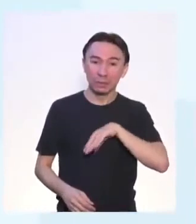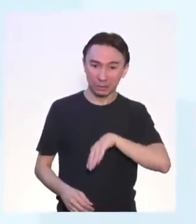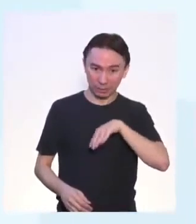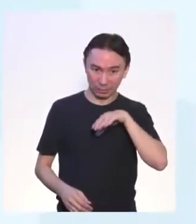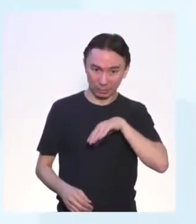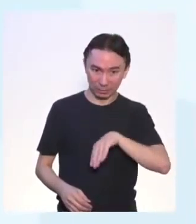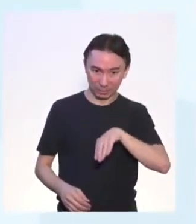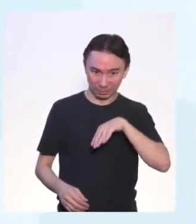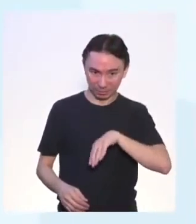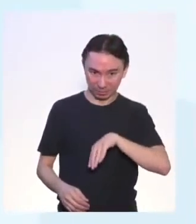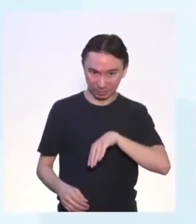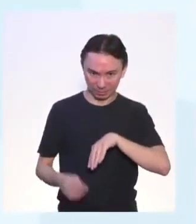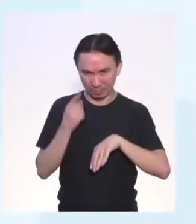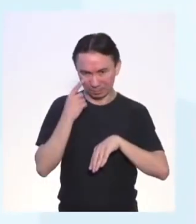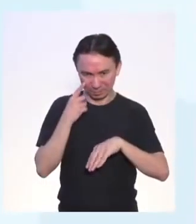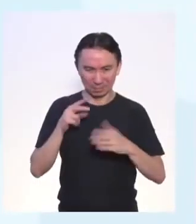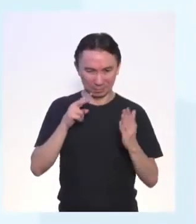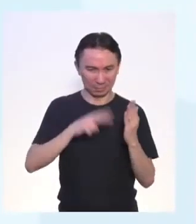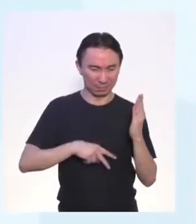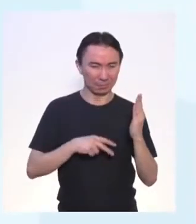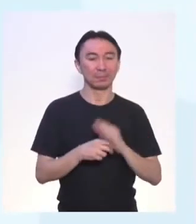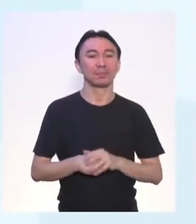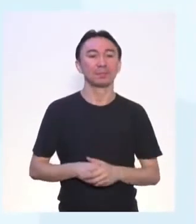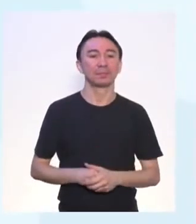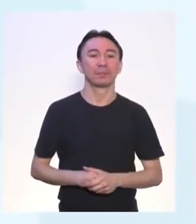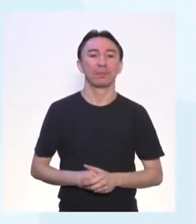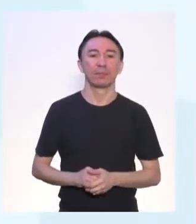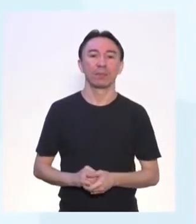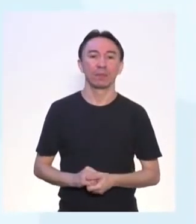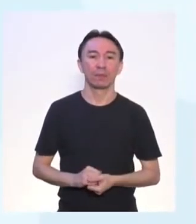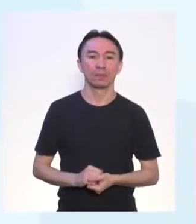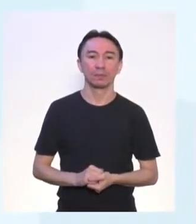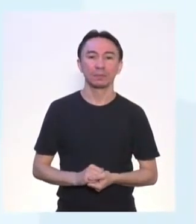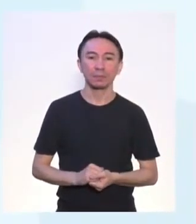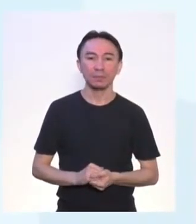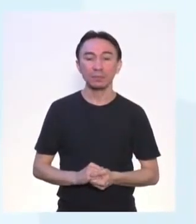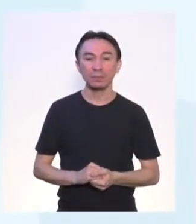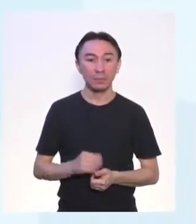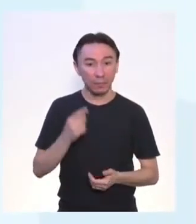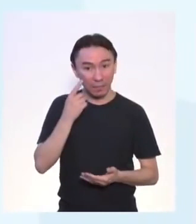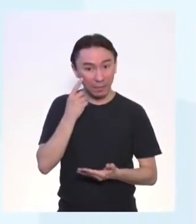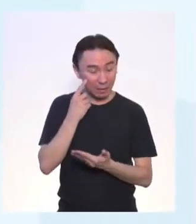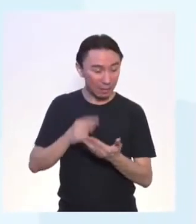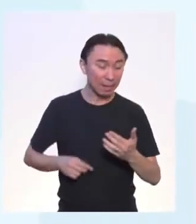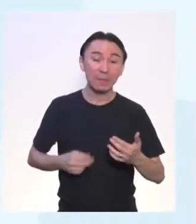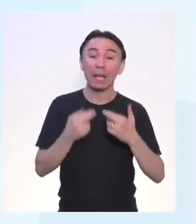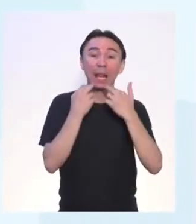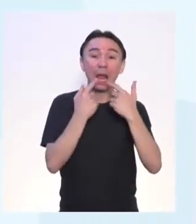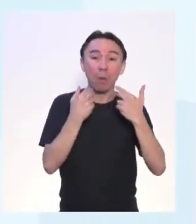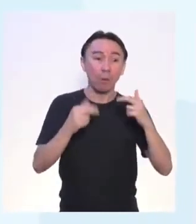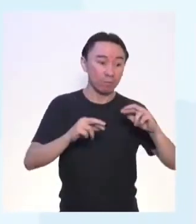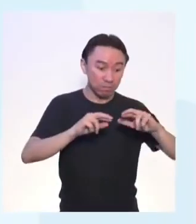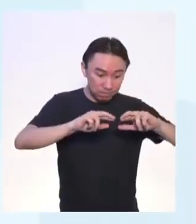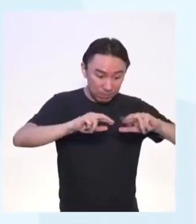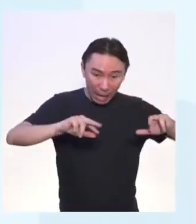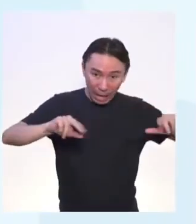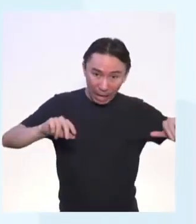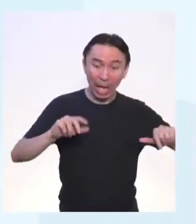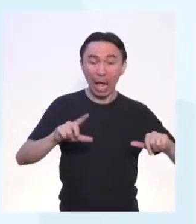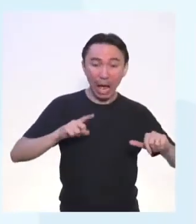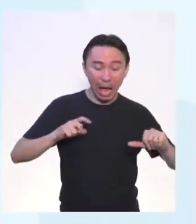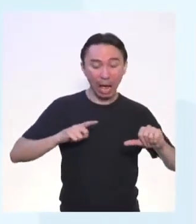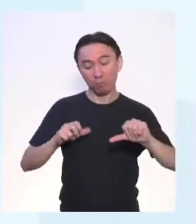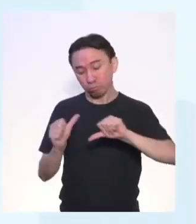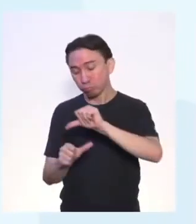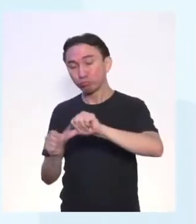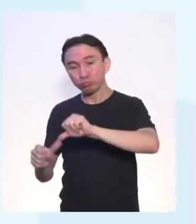aspas. Andréia, você pode ler para a gente, por favor? Variedades linguísticas são as modificações que ocorrem em uma língua. Essas mudanças